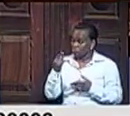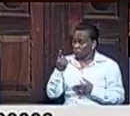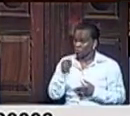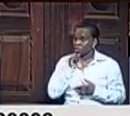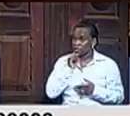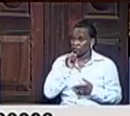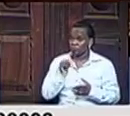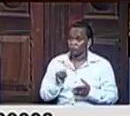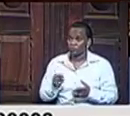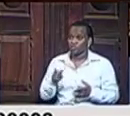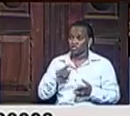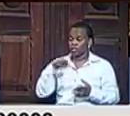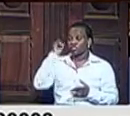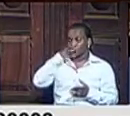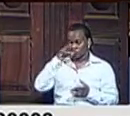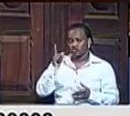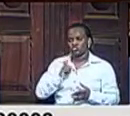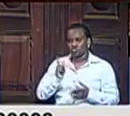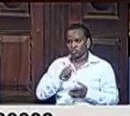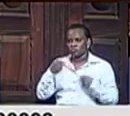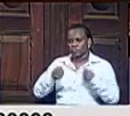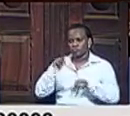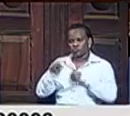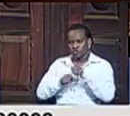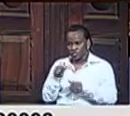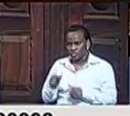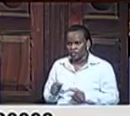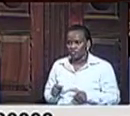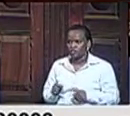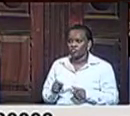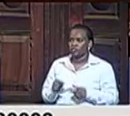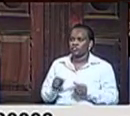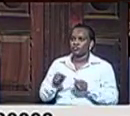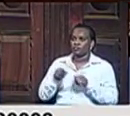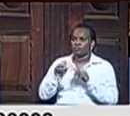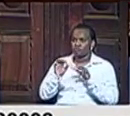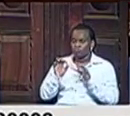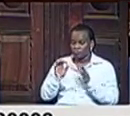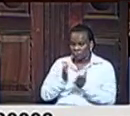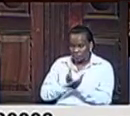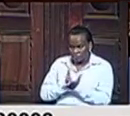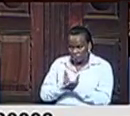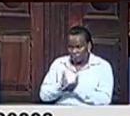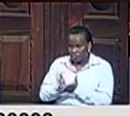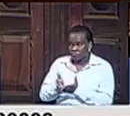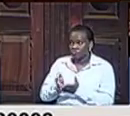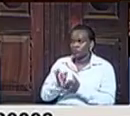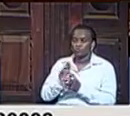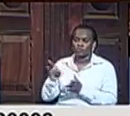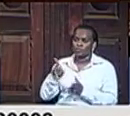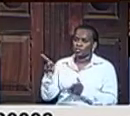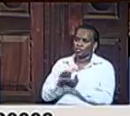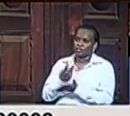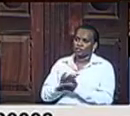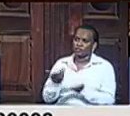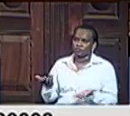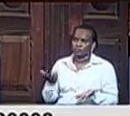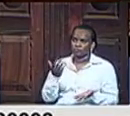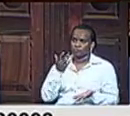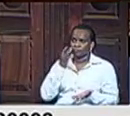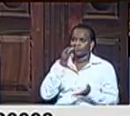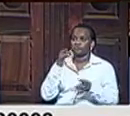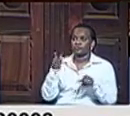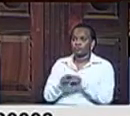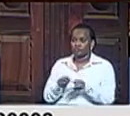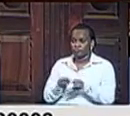exemplos. Então, os abusos existem e tem que ser corrigido. A forma, o caminho não é aquele. Da